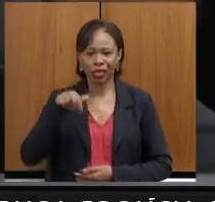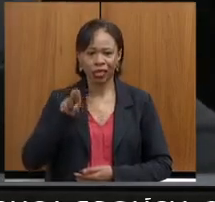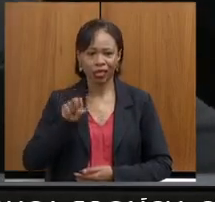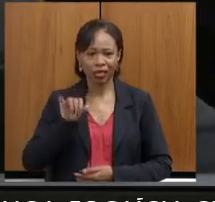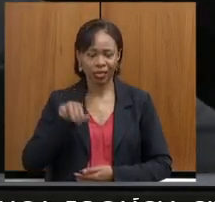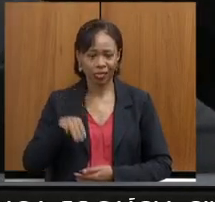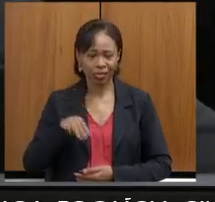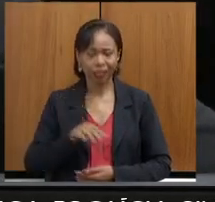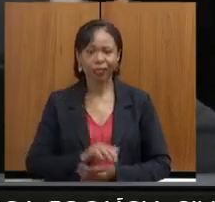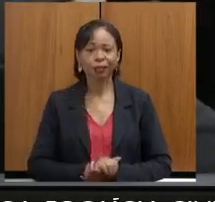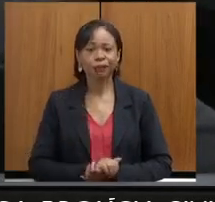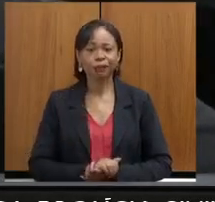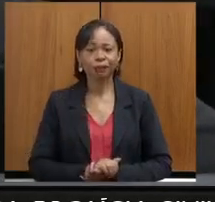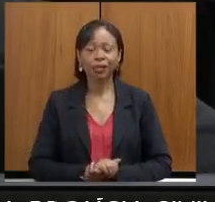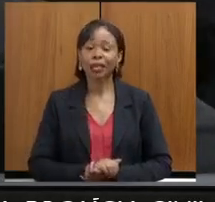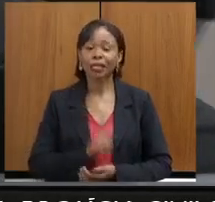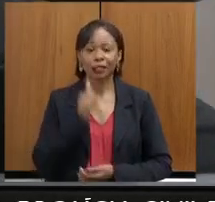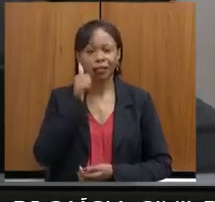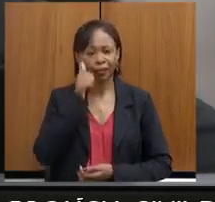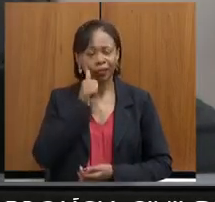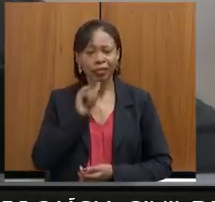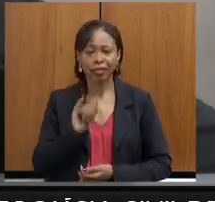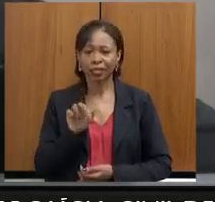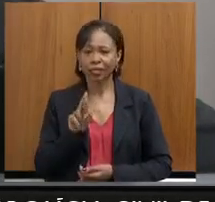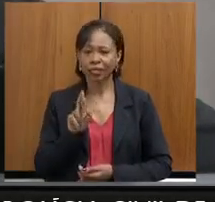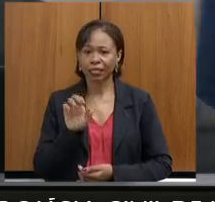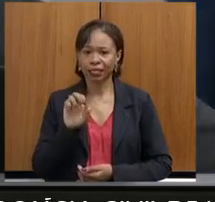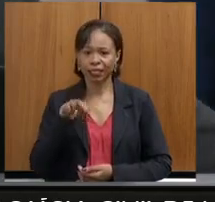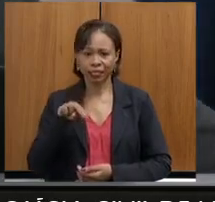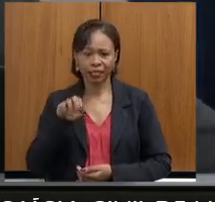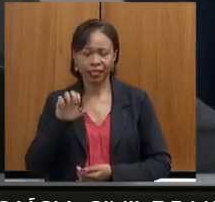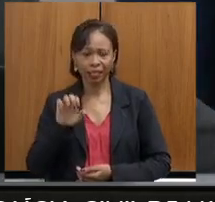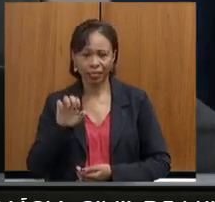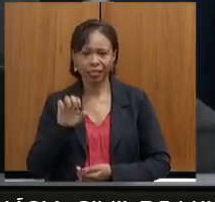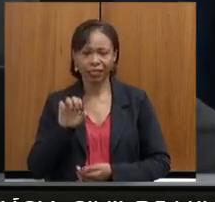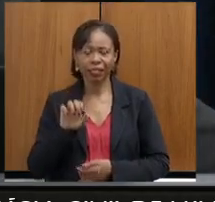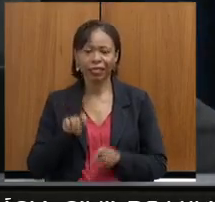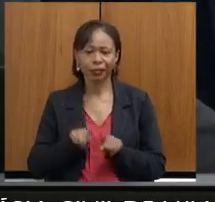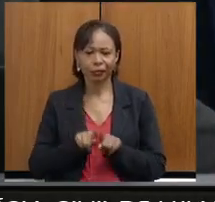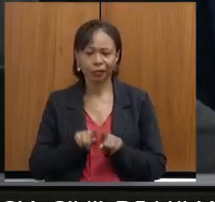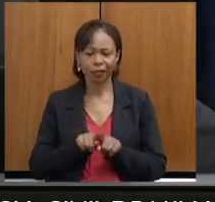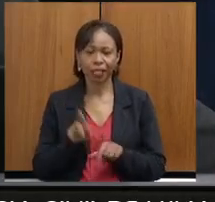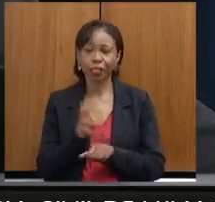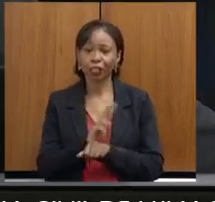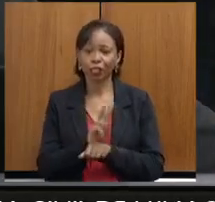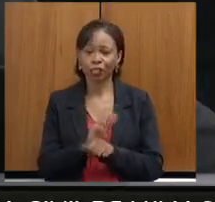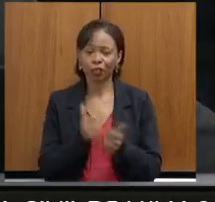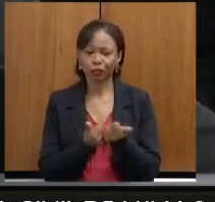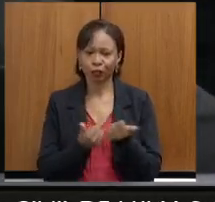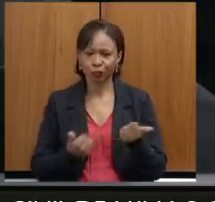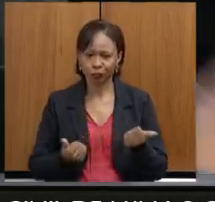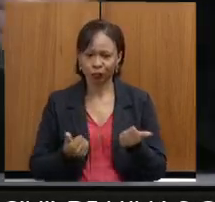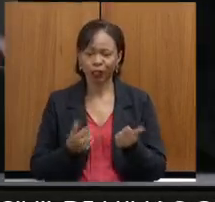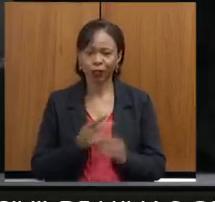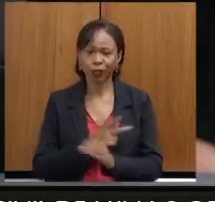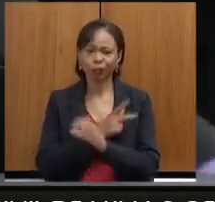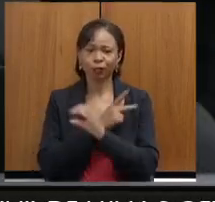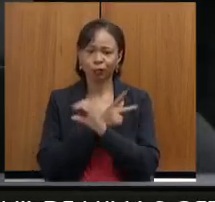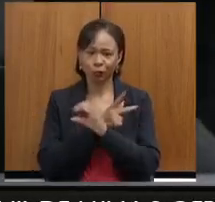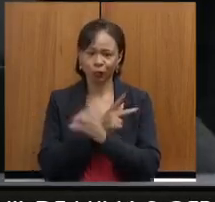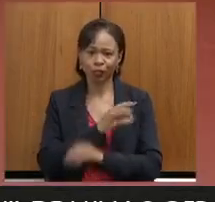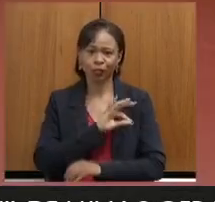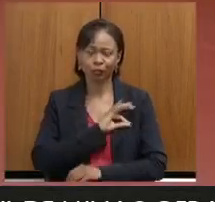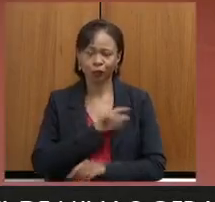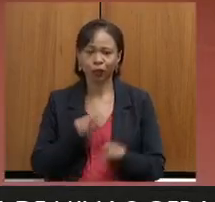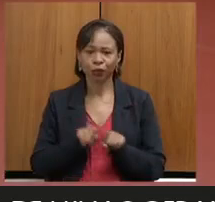agradecemos a presença da doutora Irene Angélica Franco e Silva Leroy chefe adjunto da Polícia Civil que